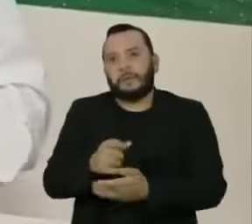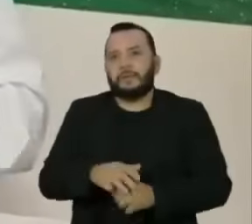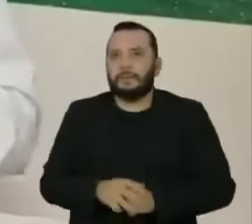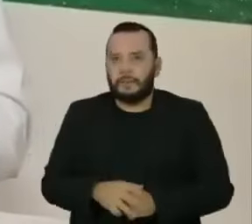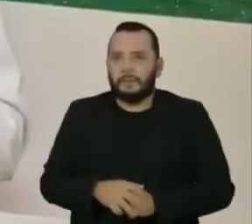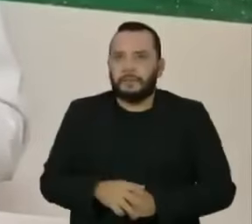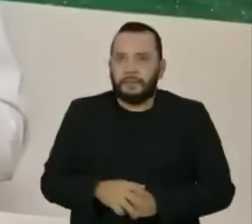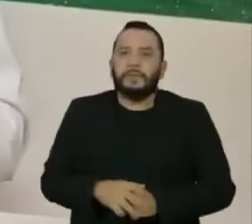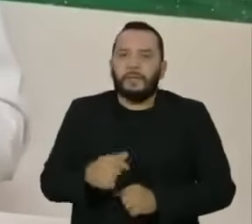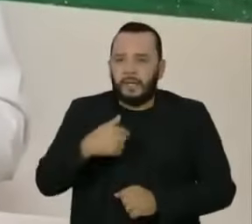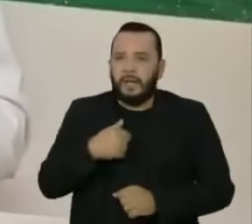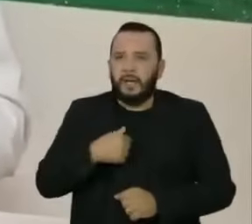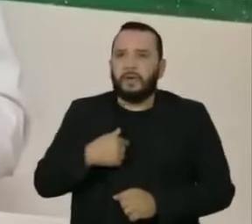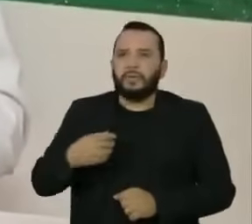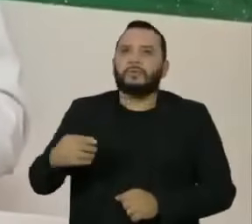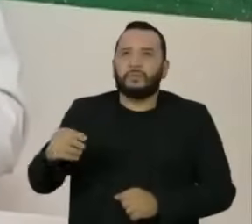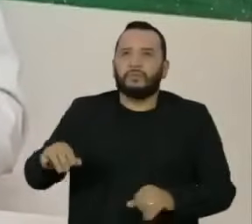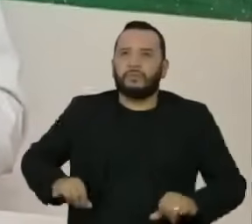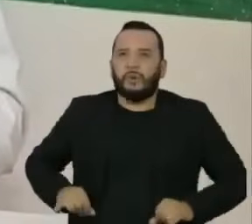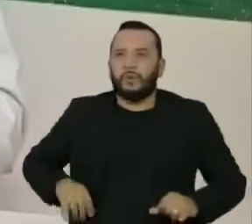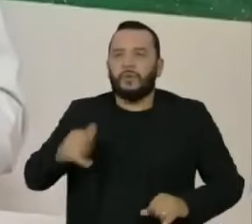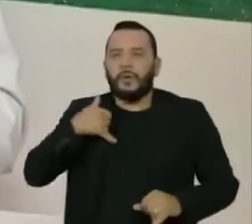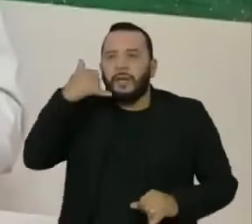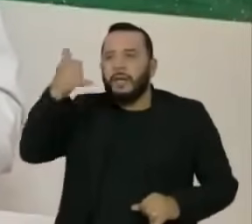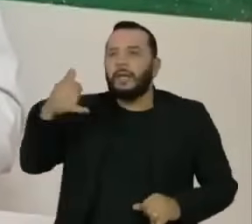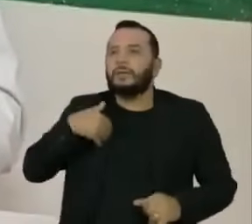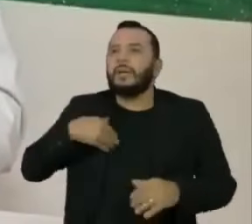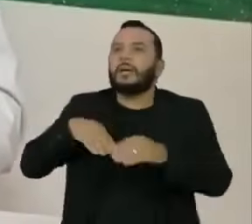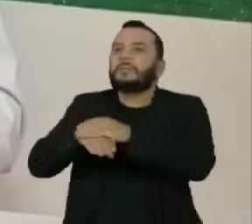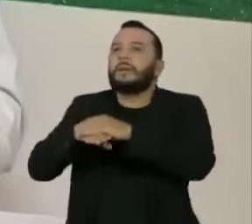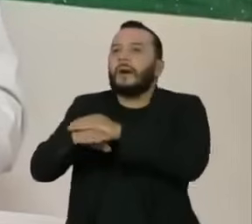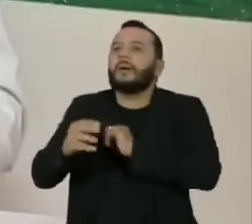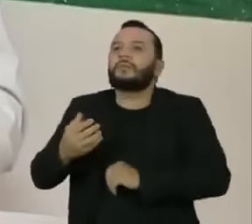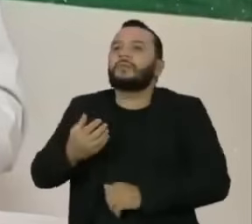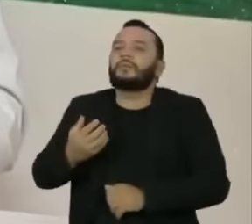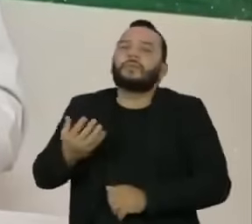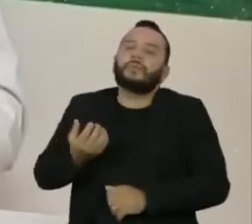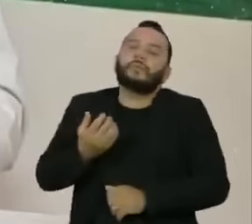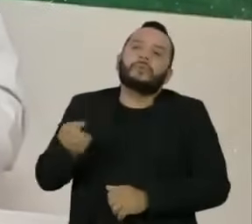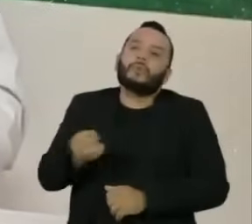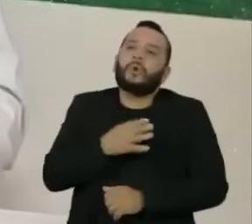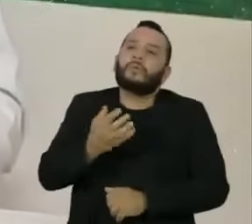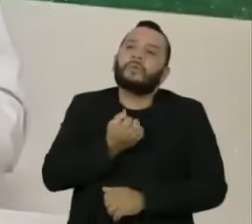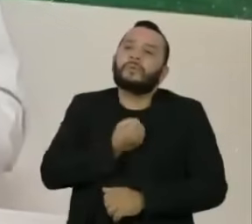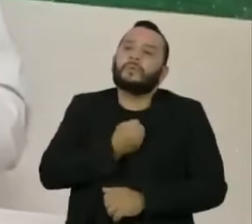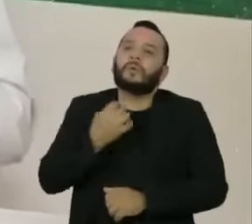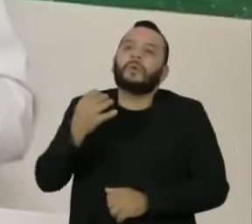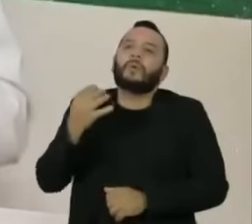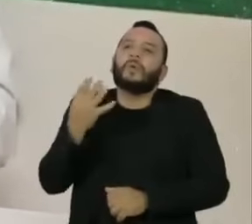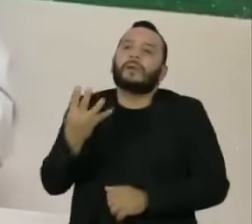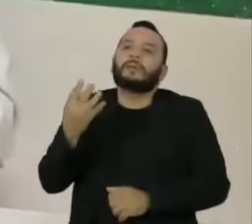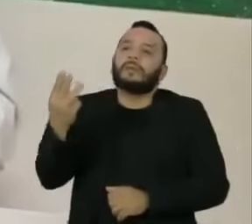causa disso. Pra mim é fácil, manda um sapato número 43 para mim, meu número aqui, tá?